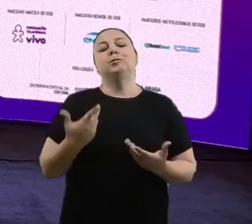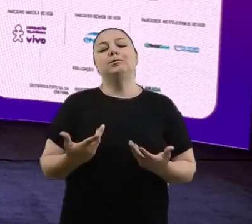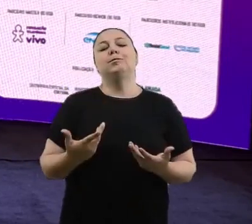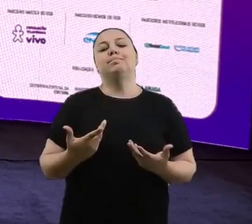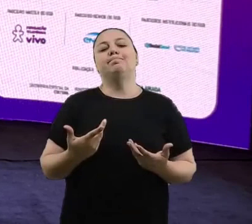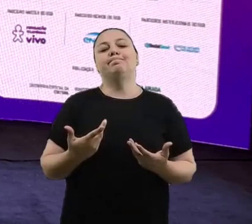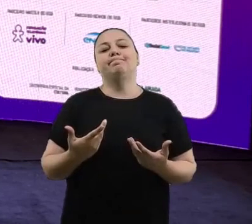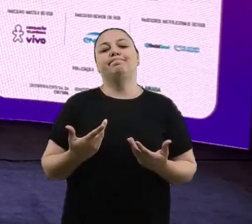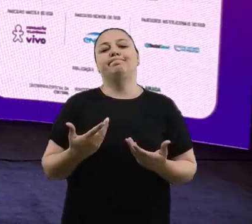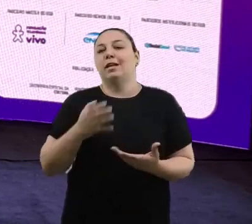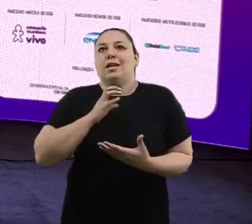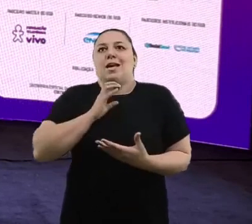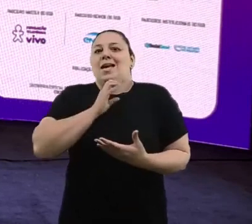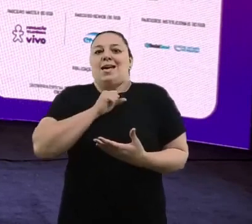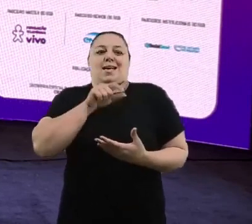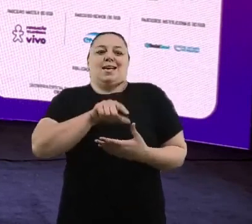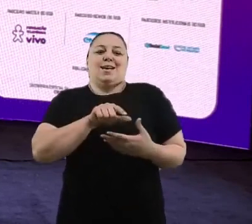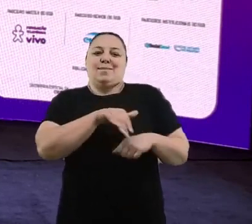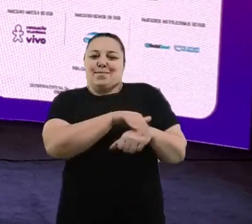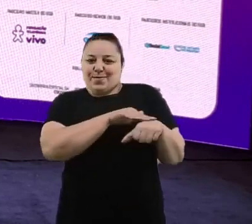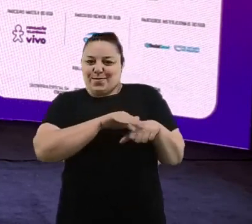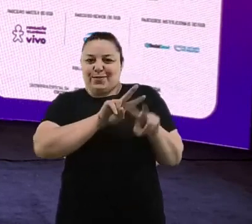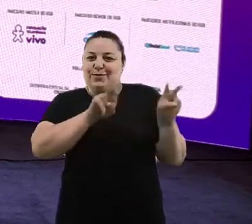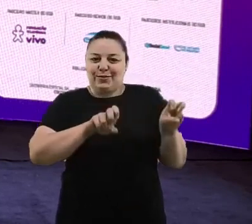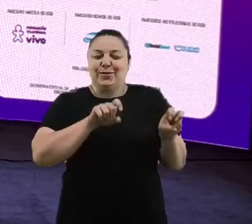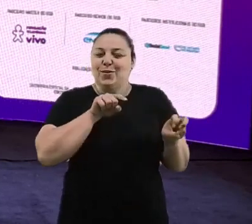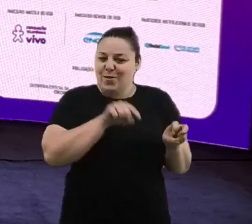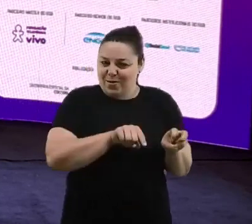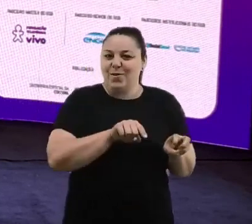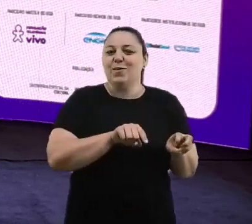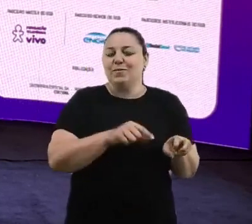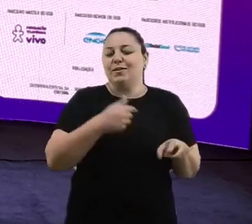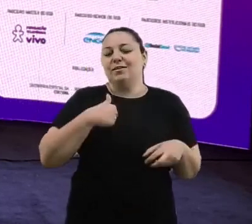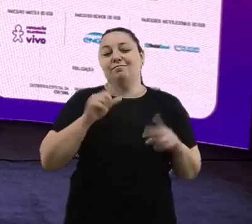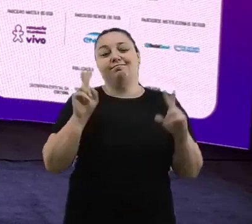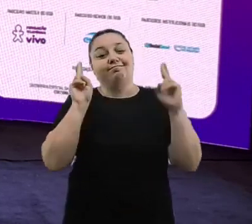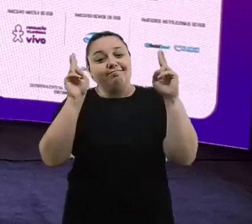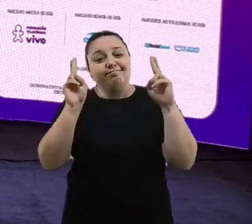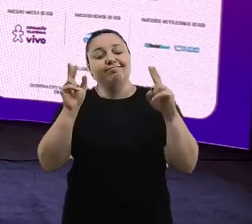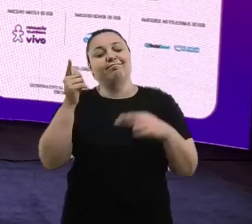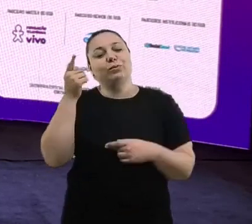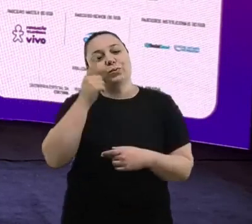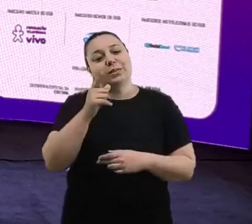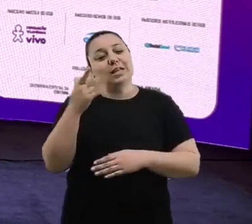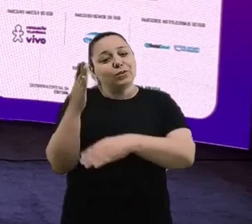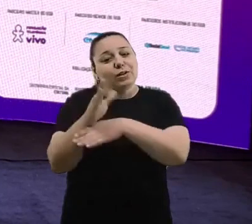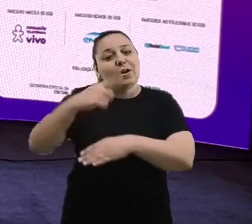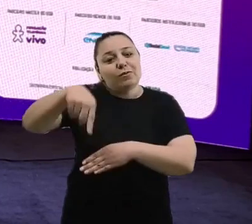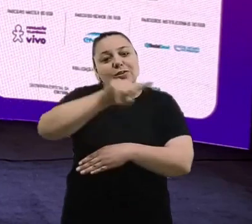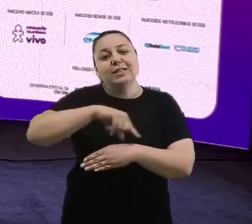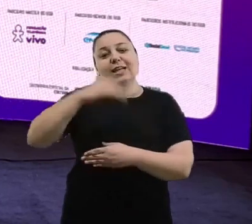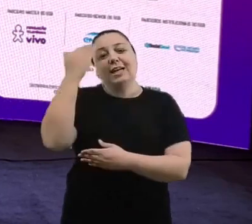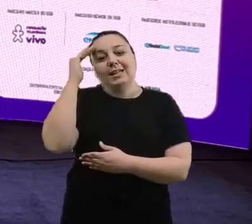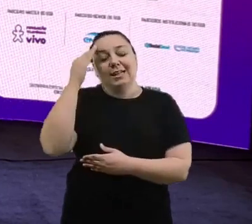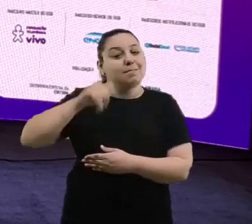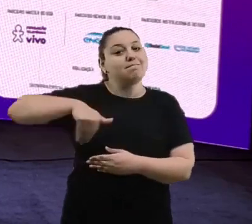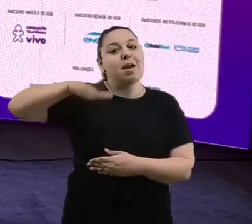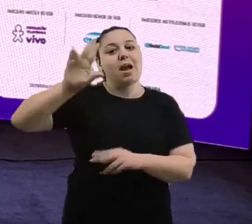amo de paixão e espero que eu possa ter ajudado vocês a entender um pouquinho mais sobre AI e saúde mental. Muito,